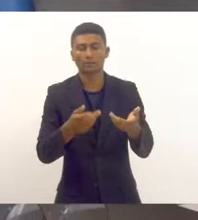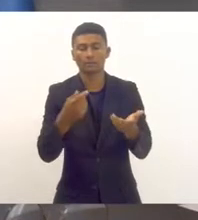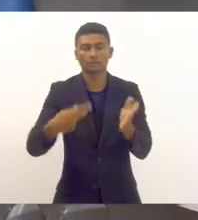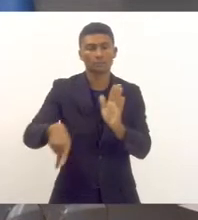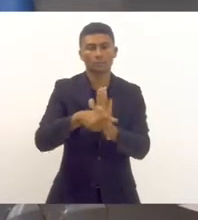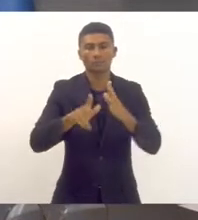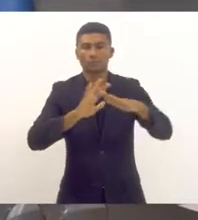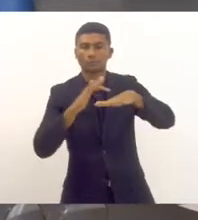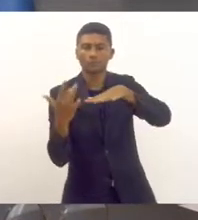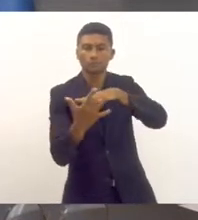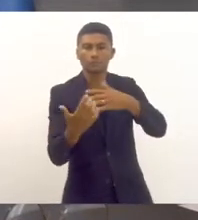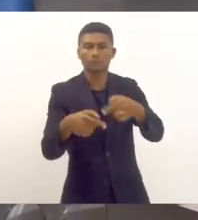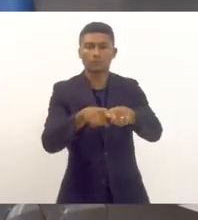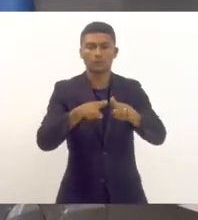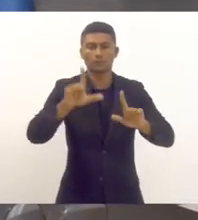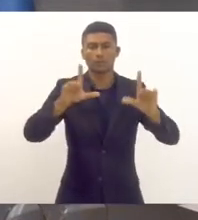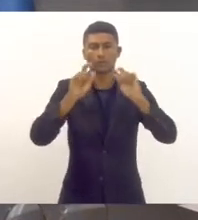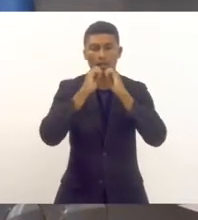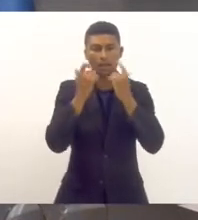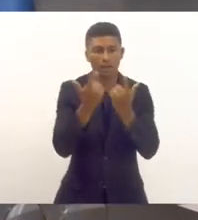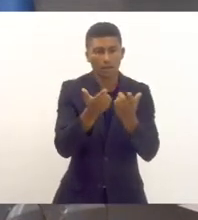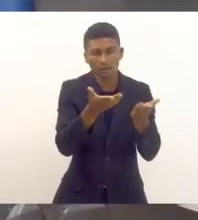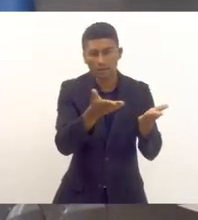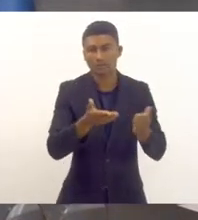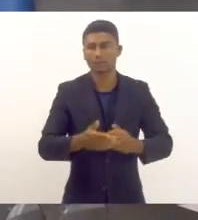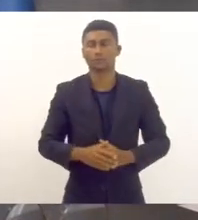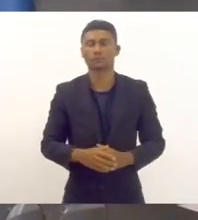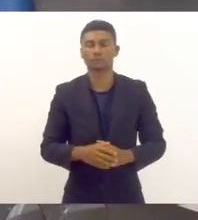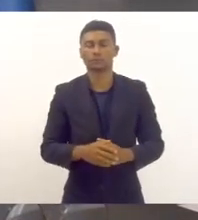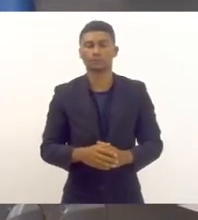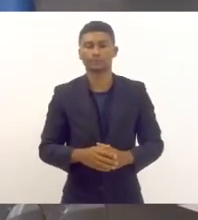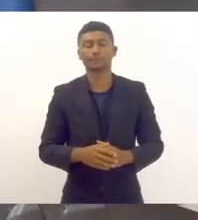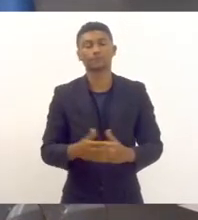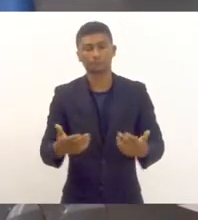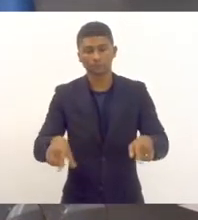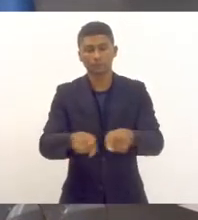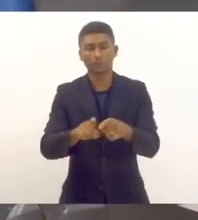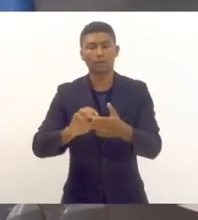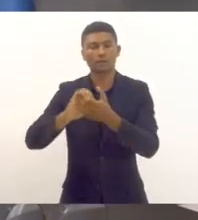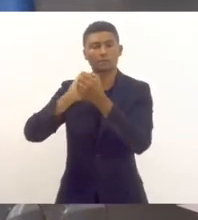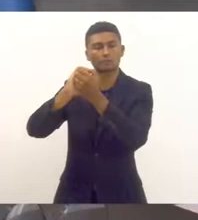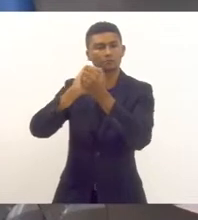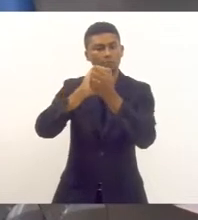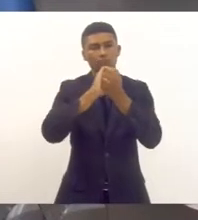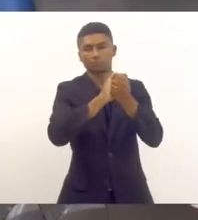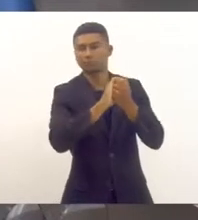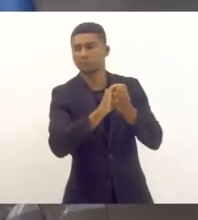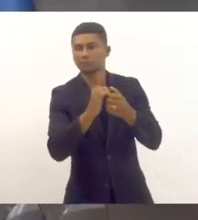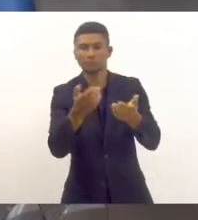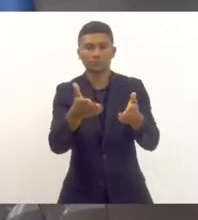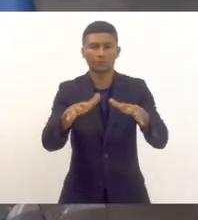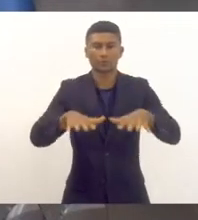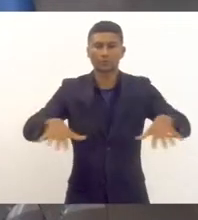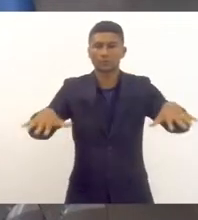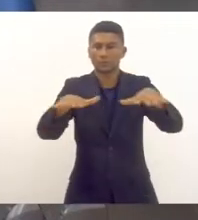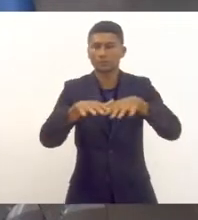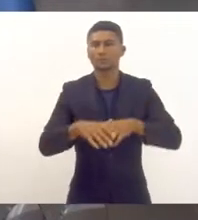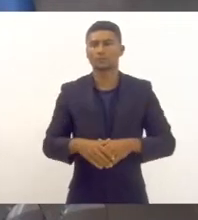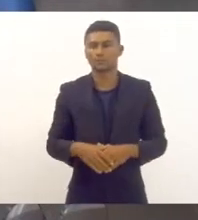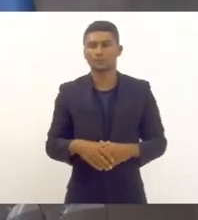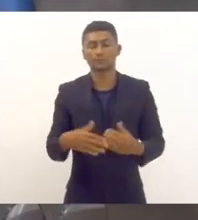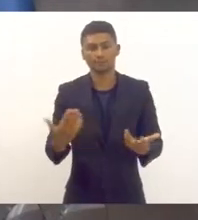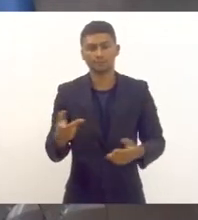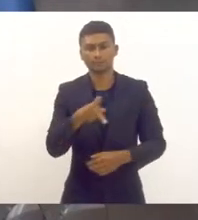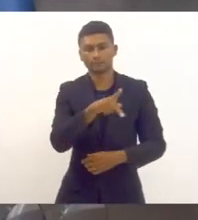também da TV Alerge. E gostaria de cumprimentar a todos e todas na pessoa do presidente,